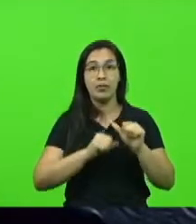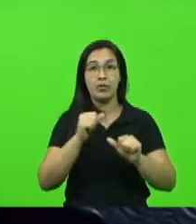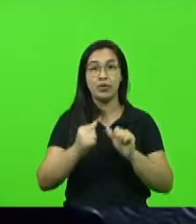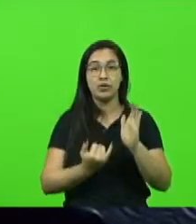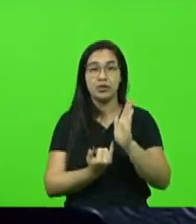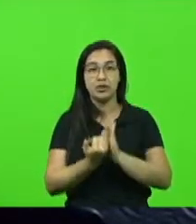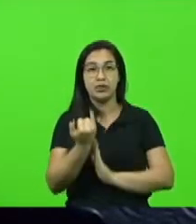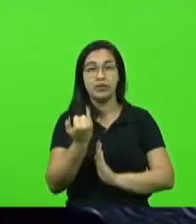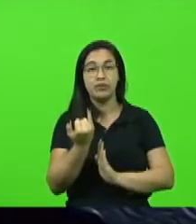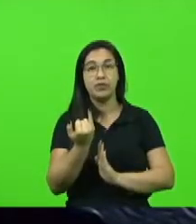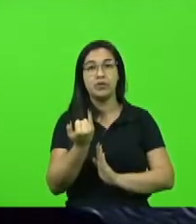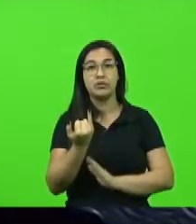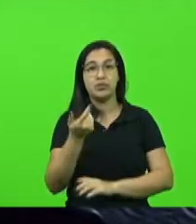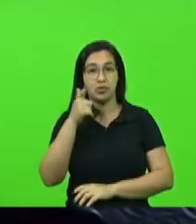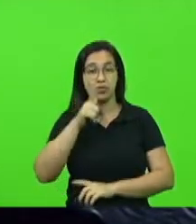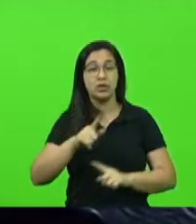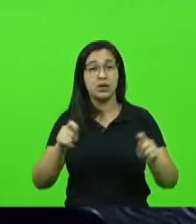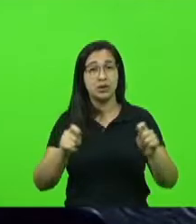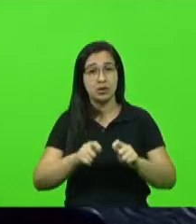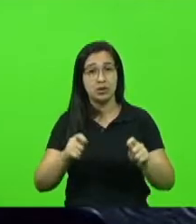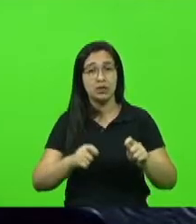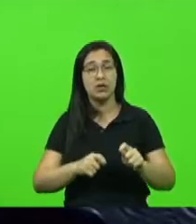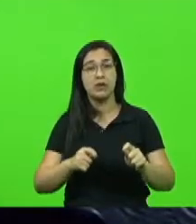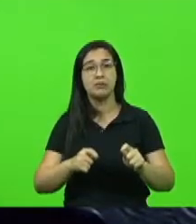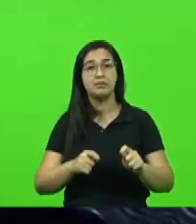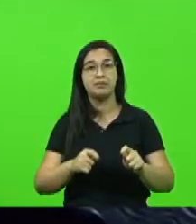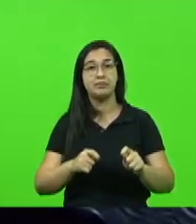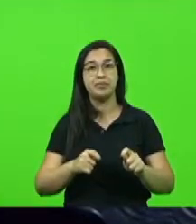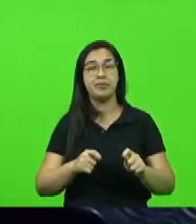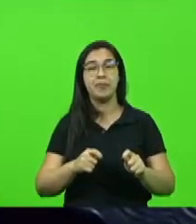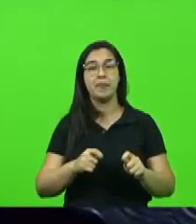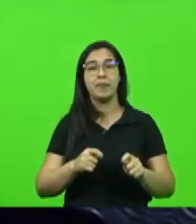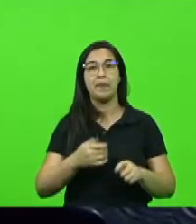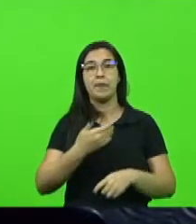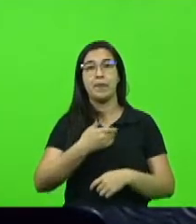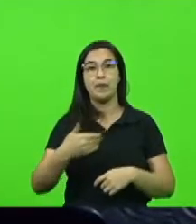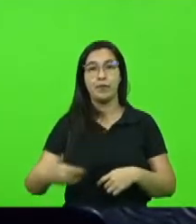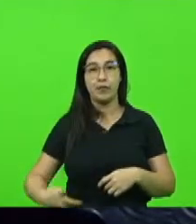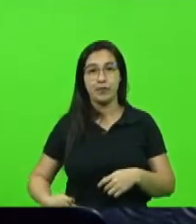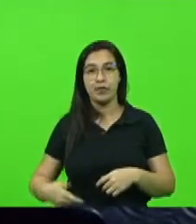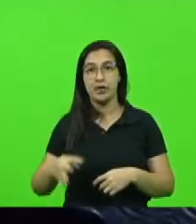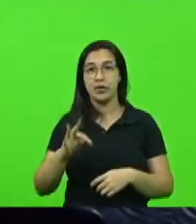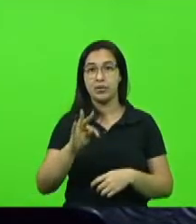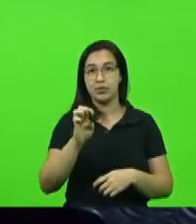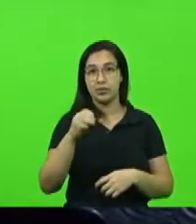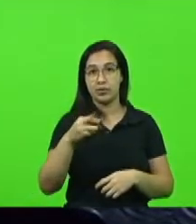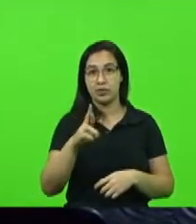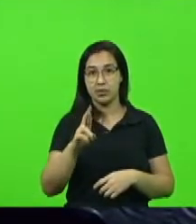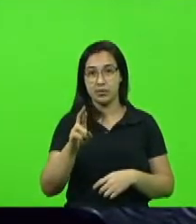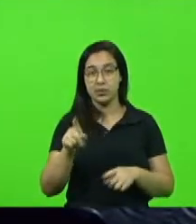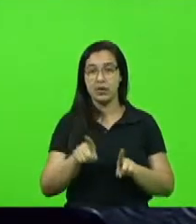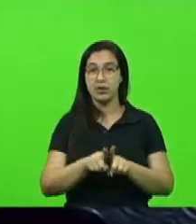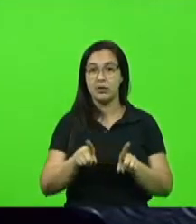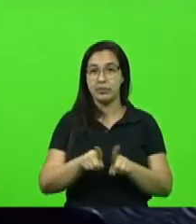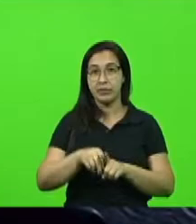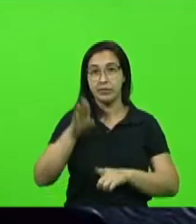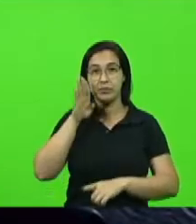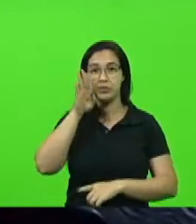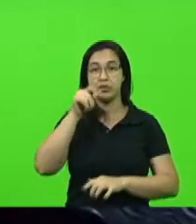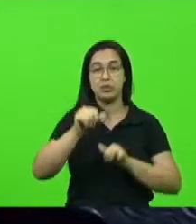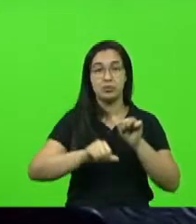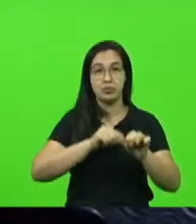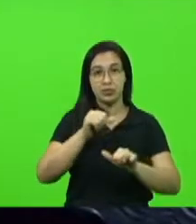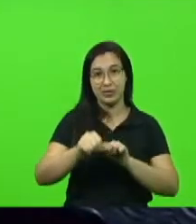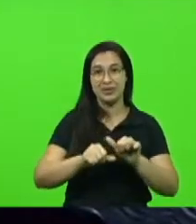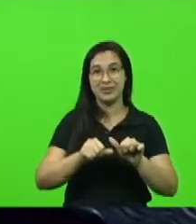algum ganho real, como aconteceu até os governos Temer e Bolsonaro mudarem a política de reajuste do salário mínimo nacional. Nos